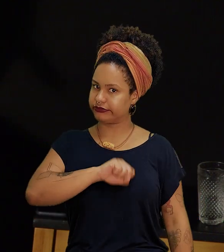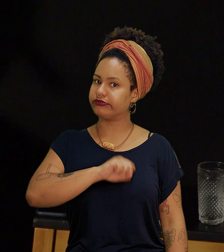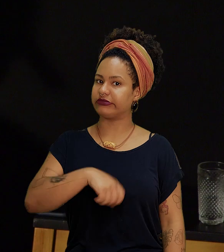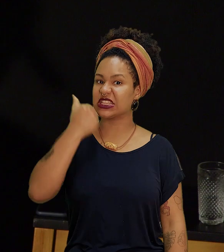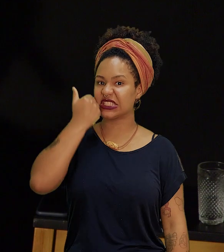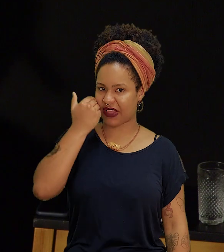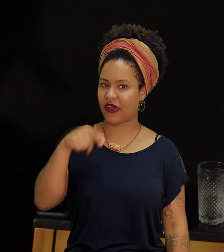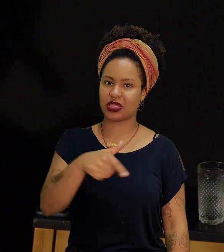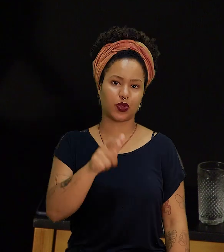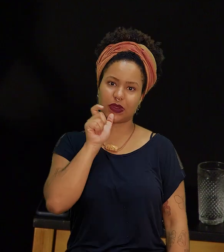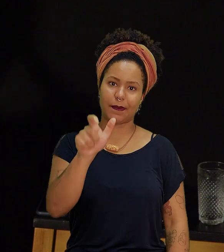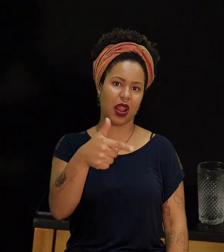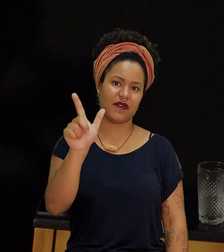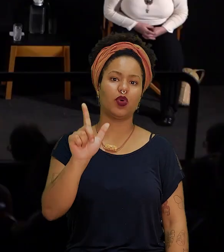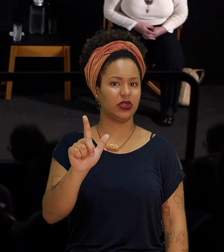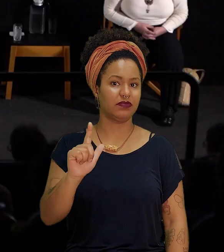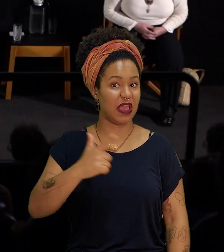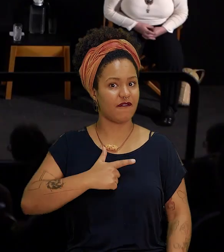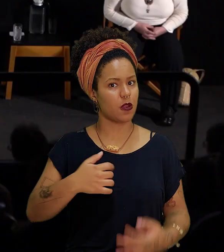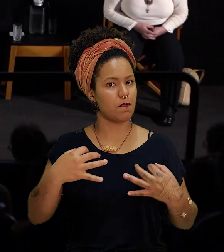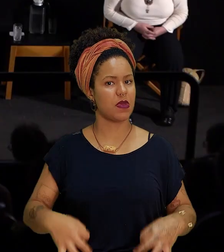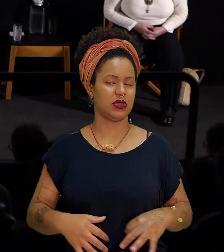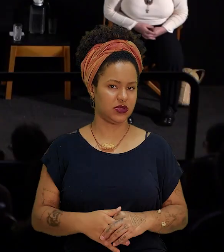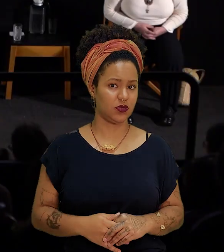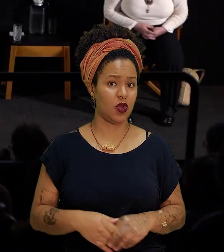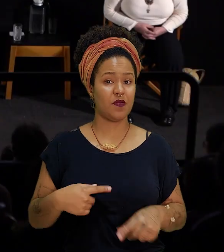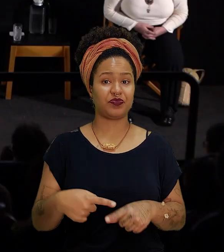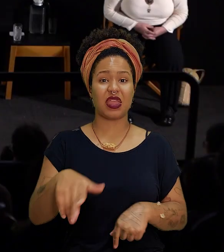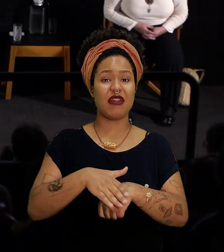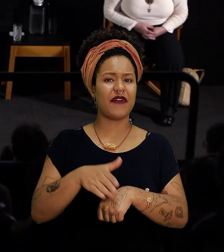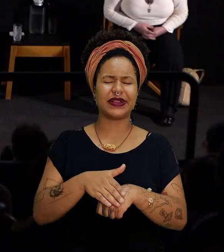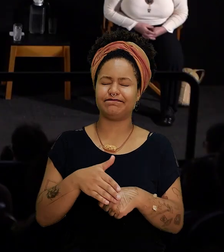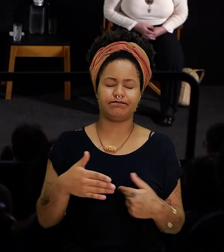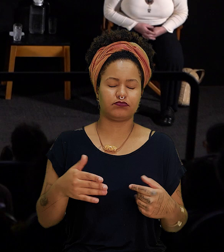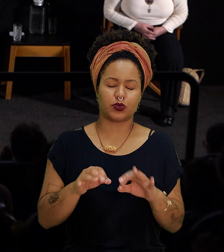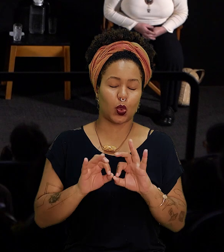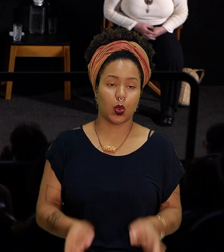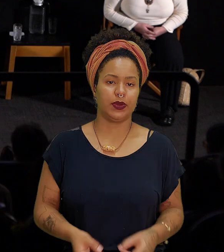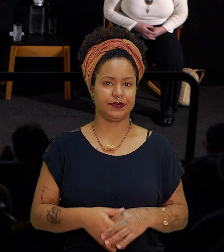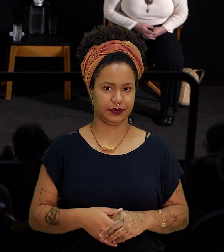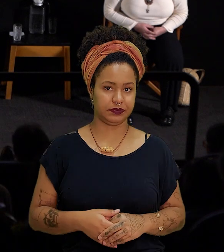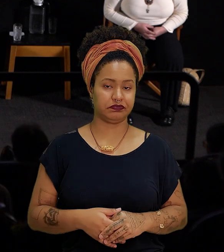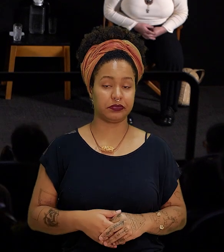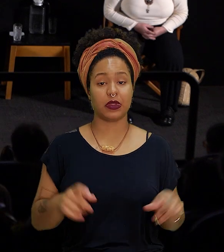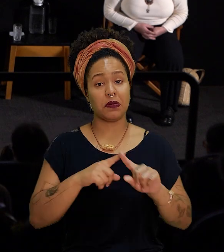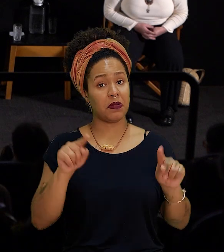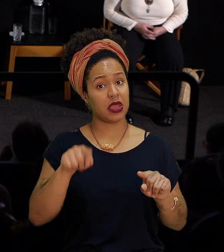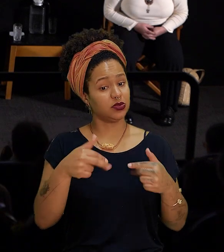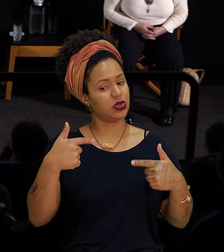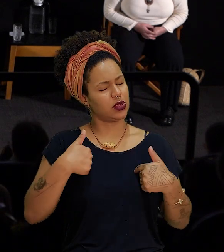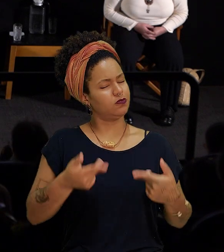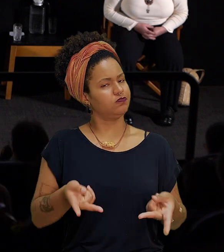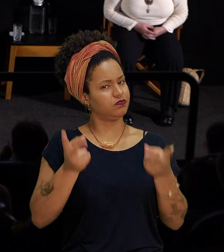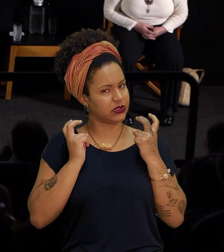sacanas, né? Safadas, não tem outro termo, é uma coisa bem feia mesmo o que eles fazem. Agora,